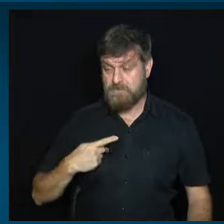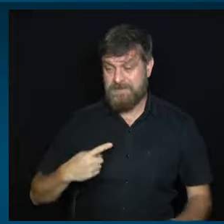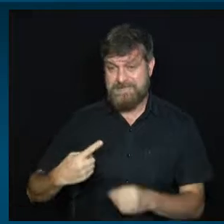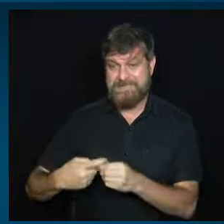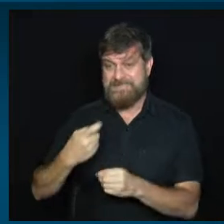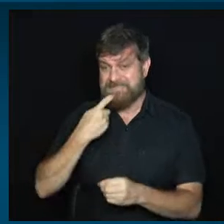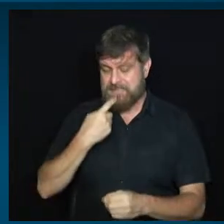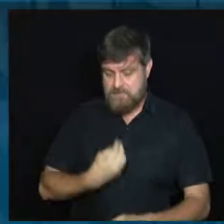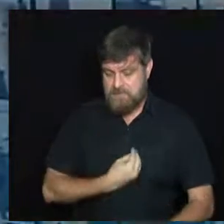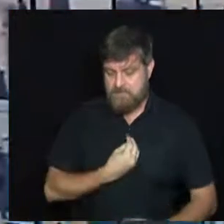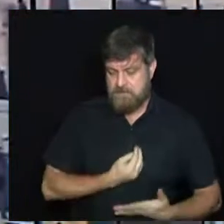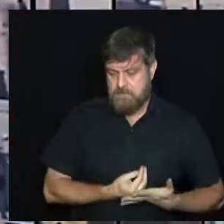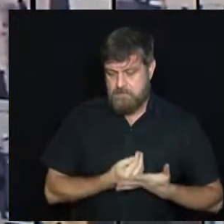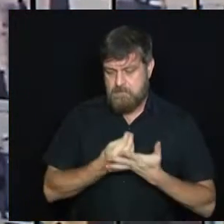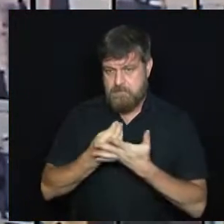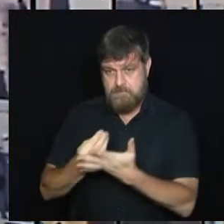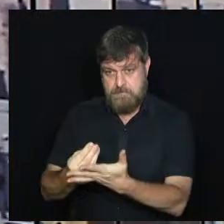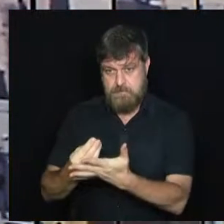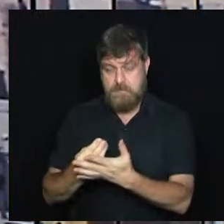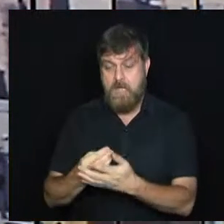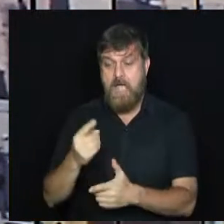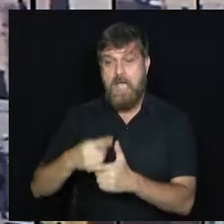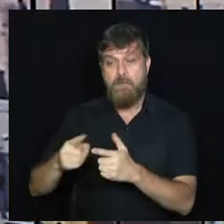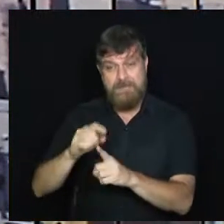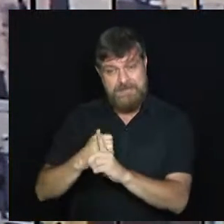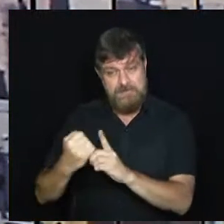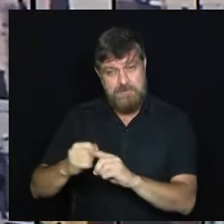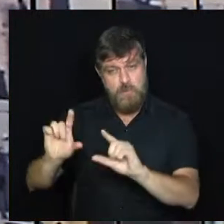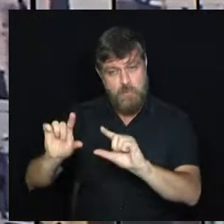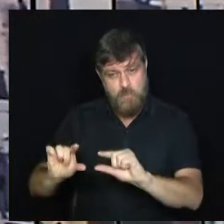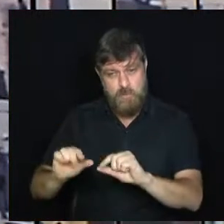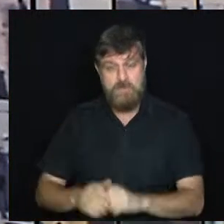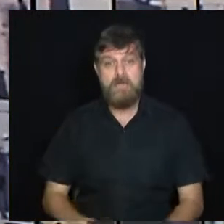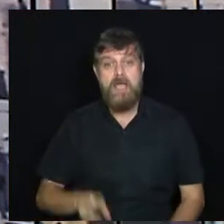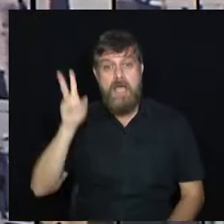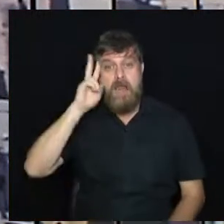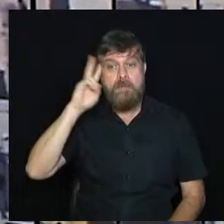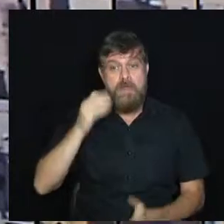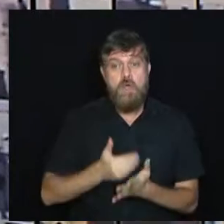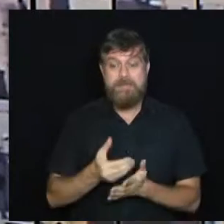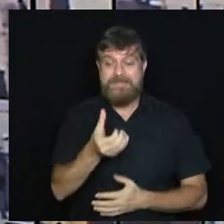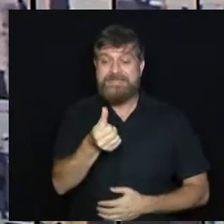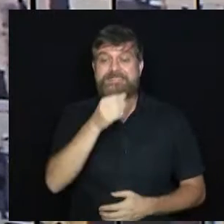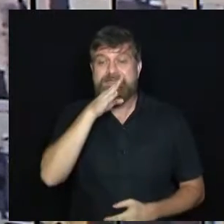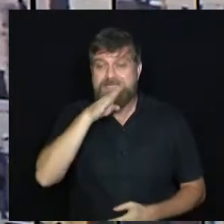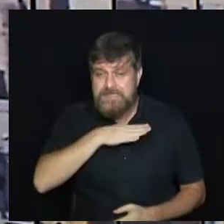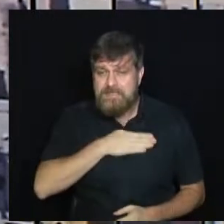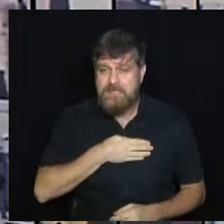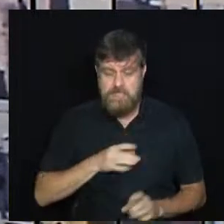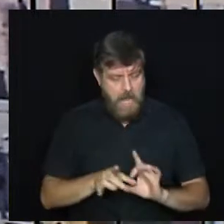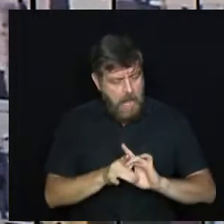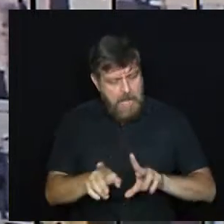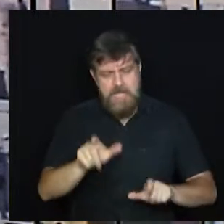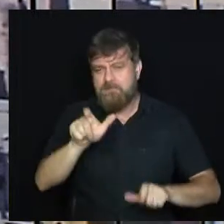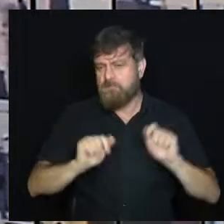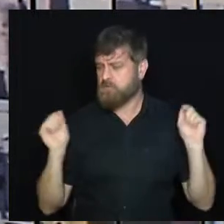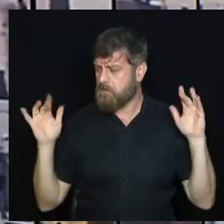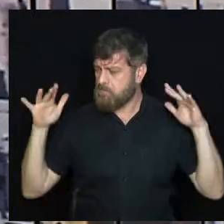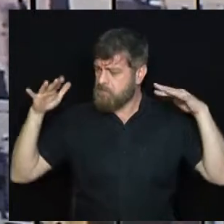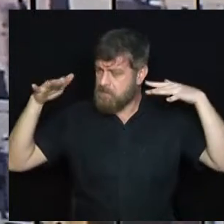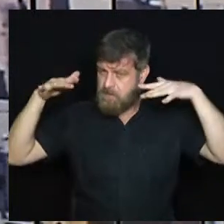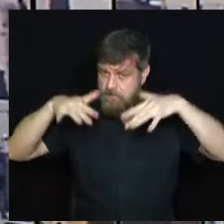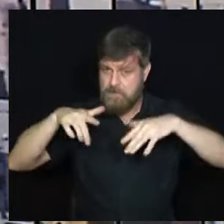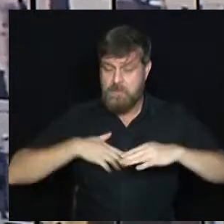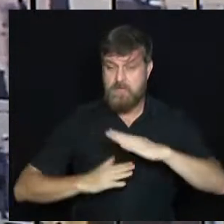seus problemas sociais. Lembrando que a reunião ordinária começa às 6 horas da tarde e é aberta ao público. Entrada